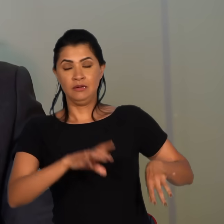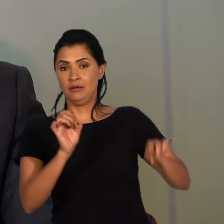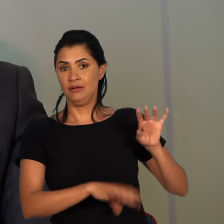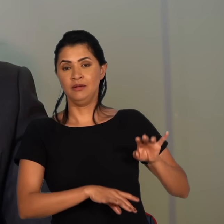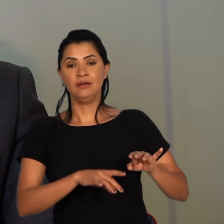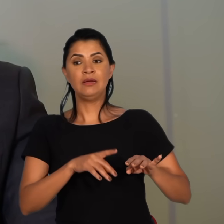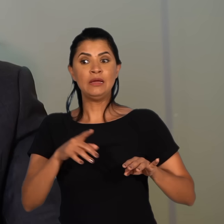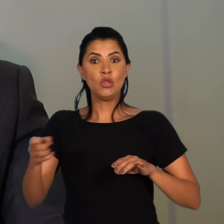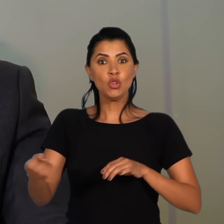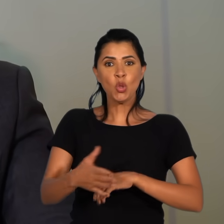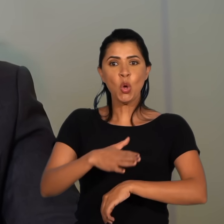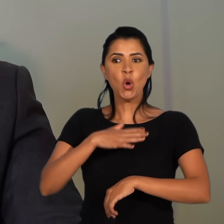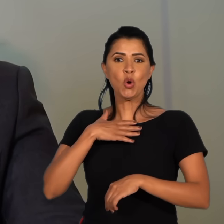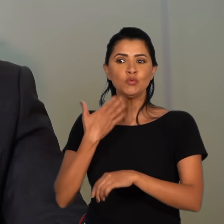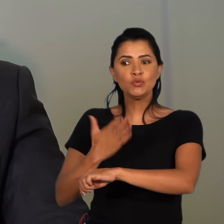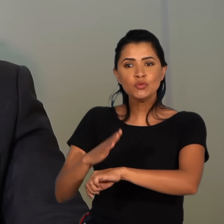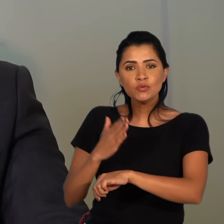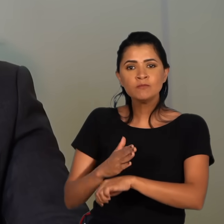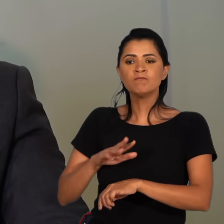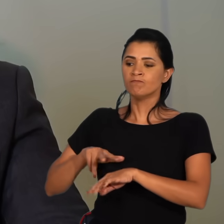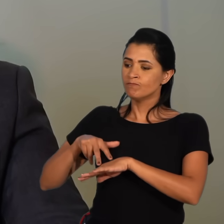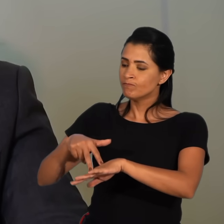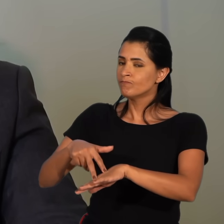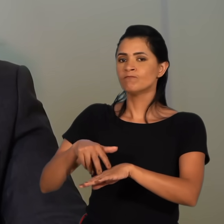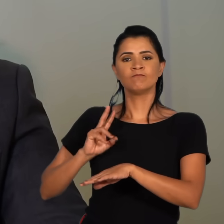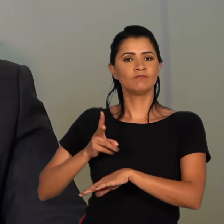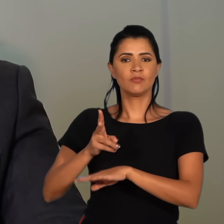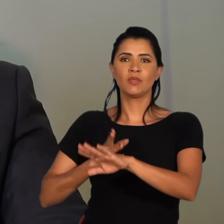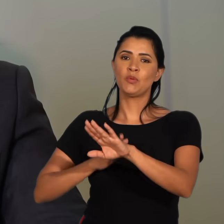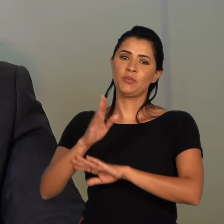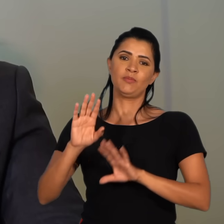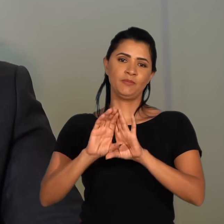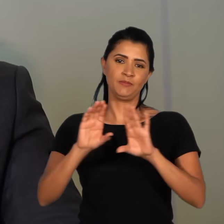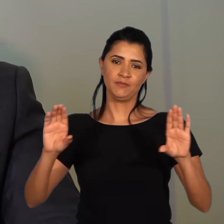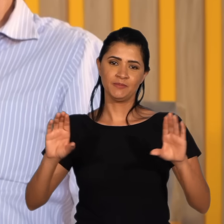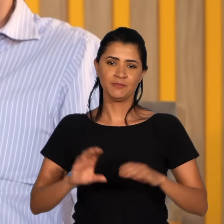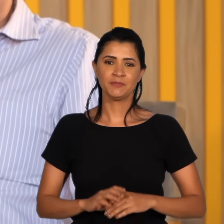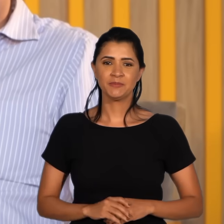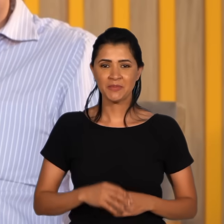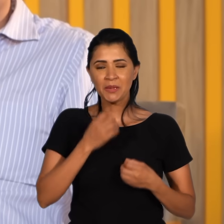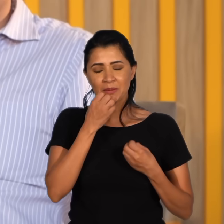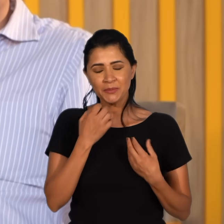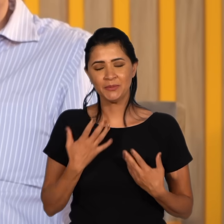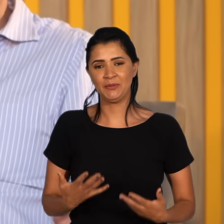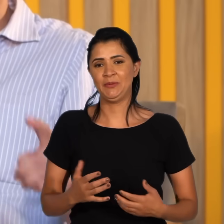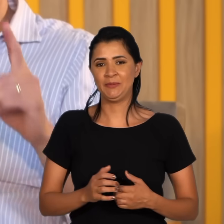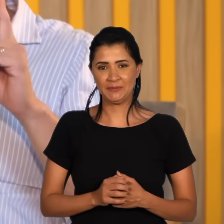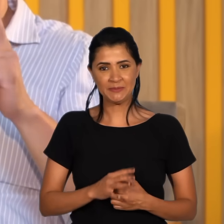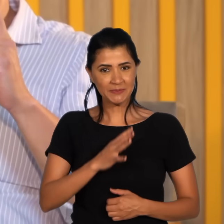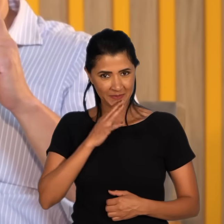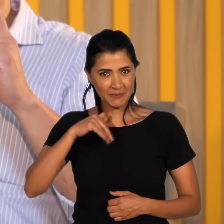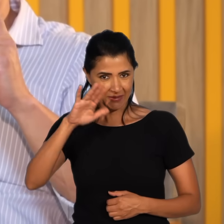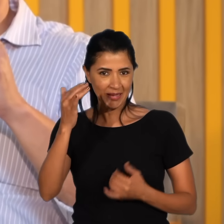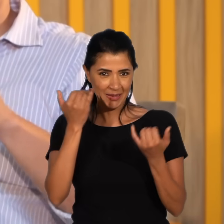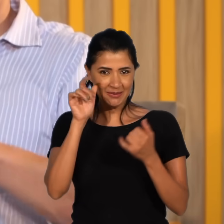abandonar criar novos hábitos e seguir firme rumo à canan Celestial Amém muito bom né